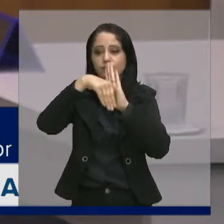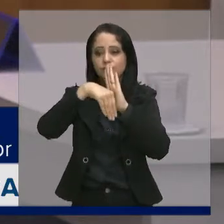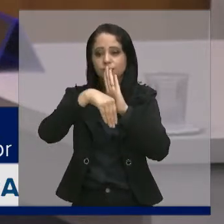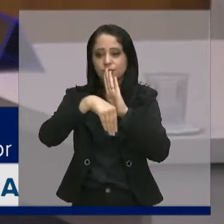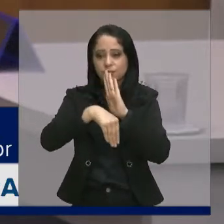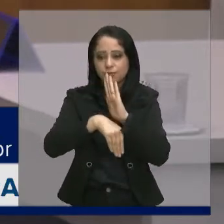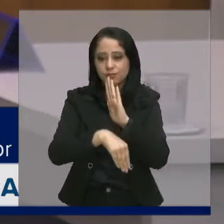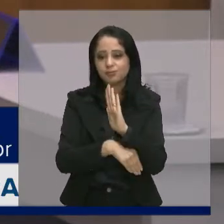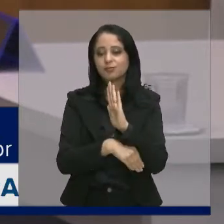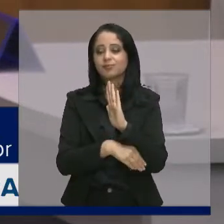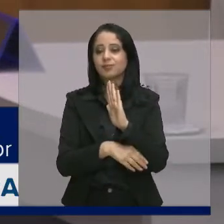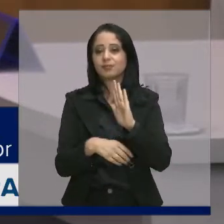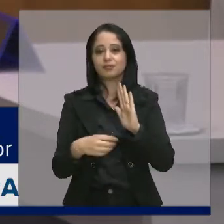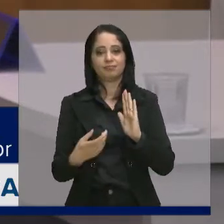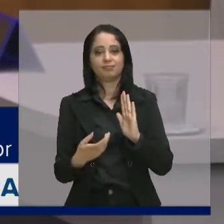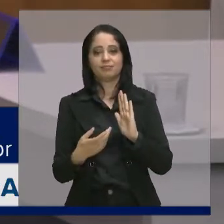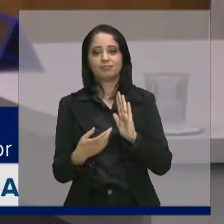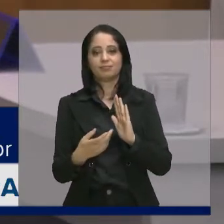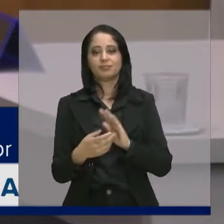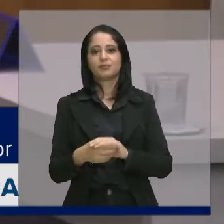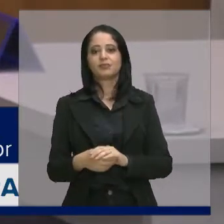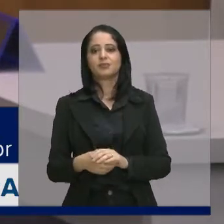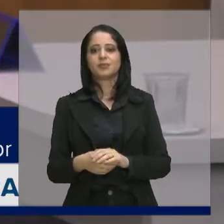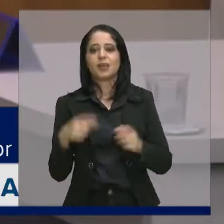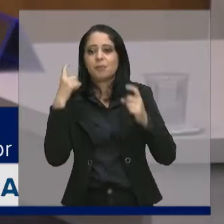preocupante o número de